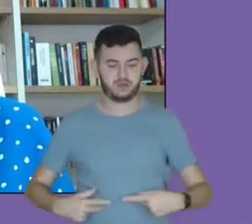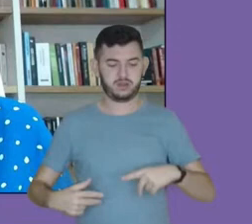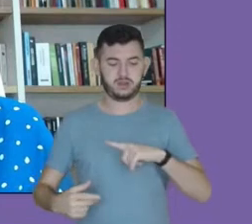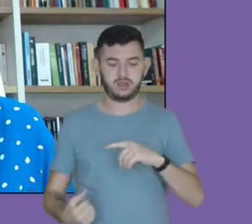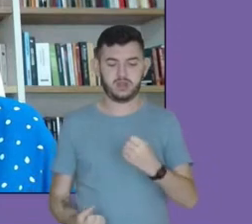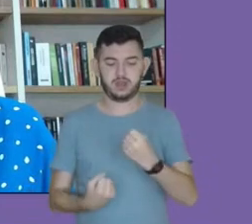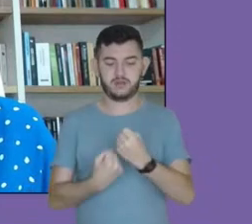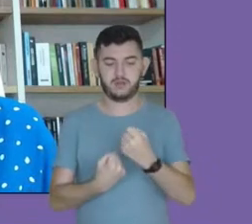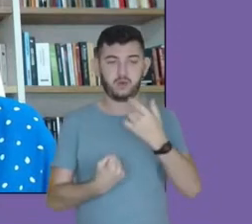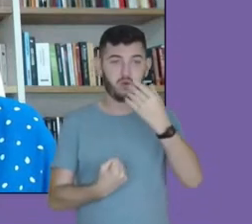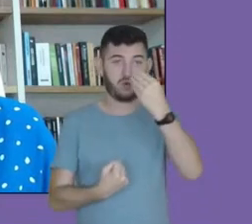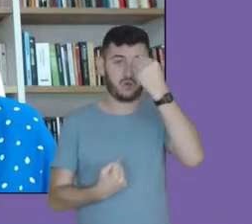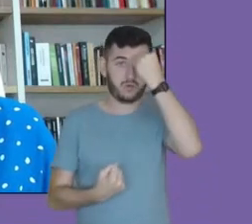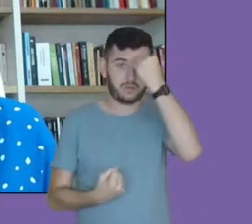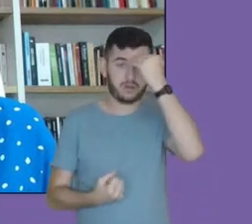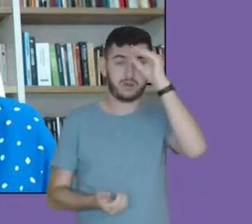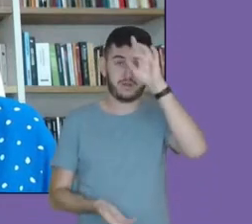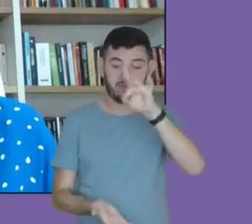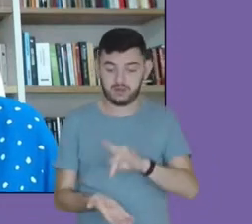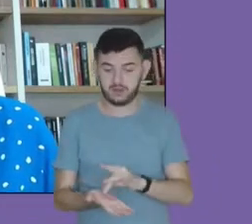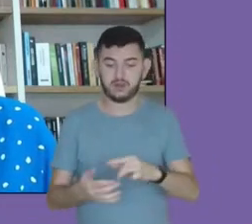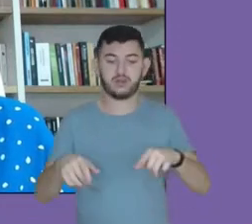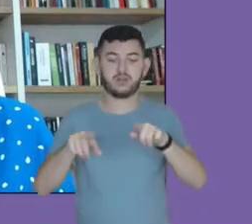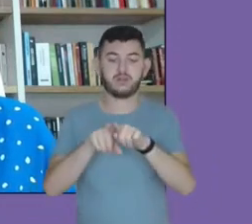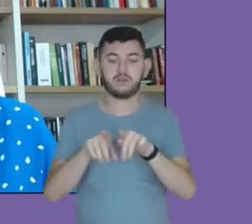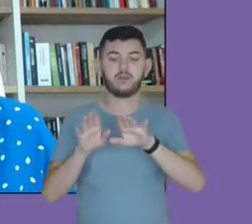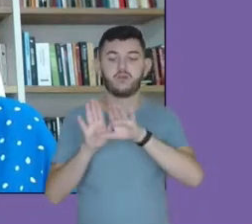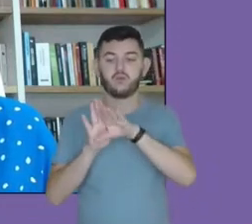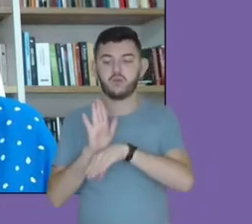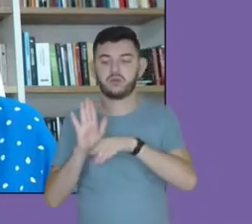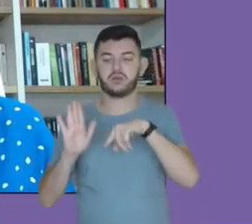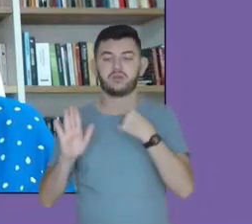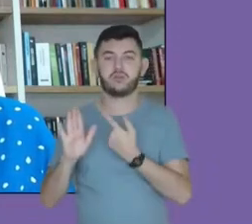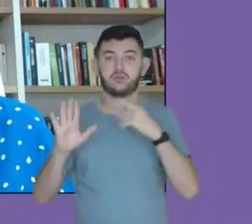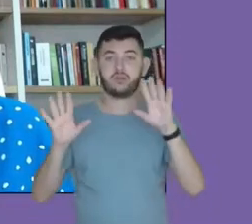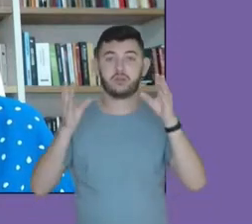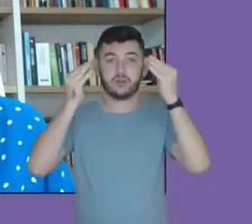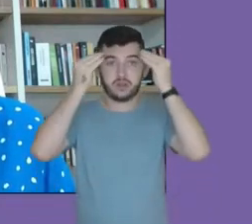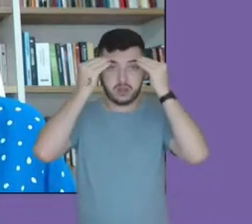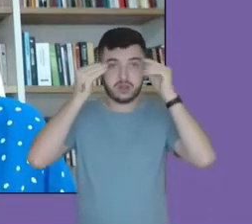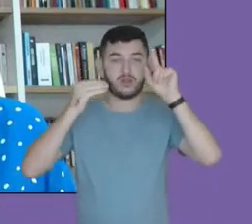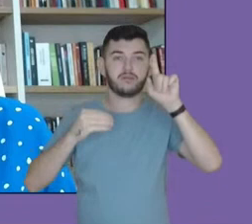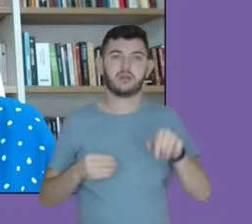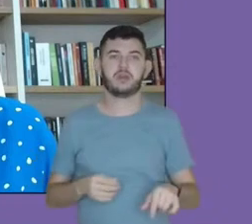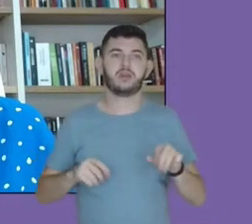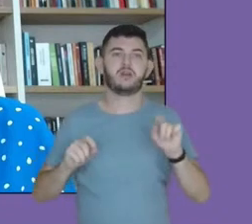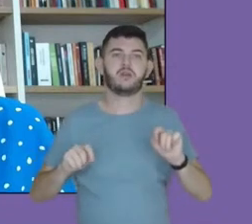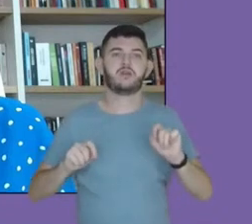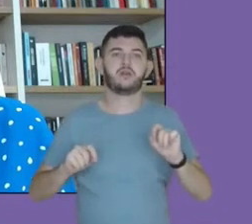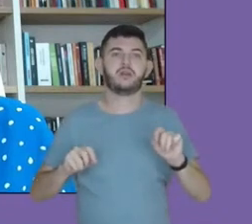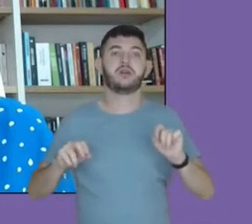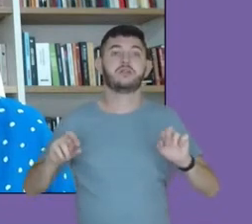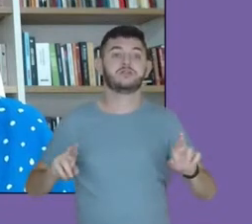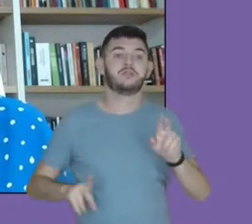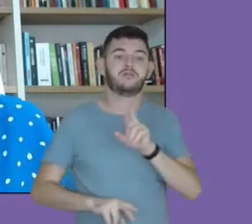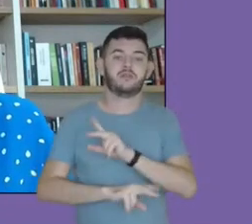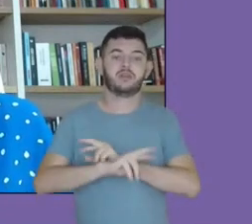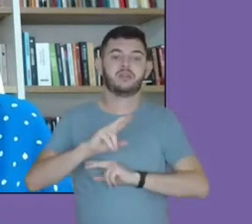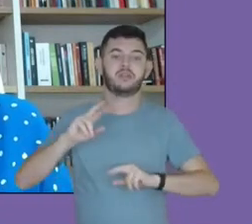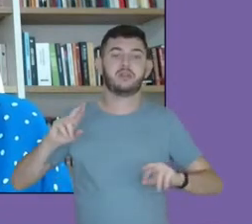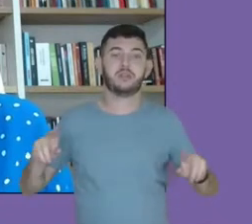trabalha um conceito muito importante de nós conversarmos aqui, que é o conceito de diversidade funcional e não mais de